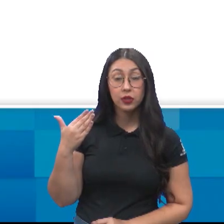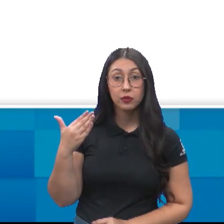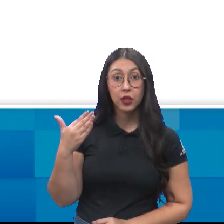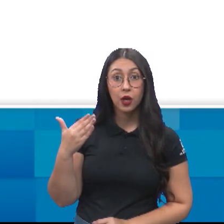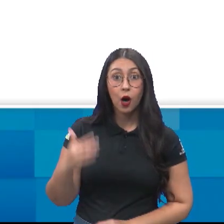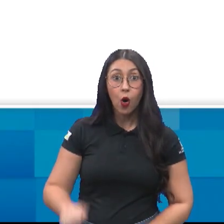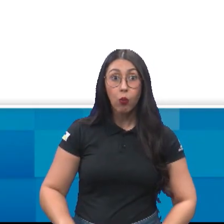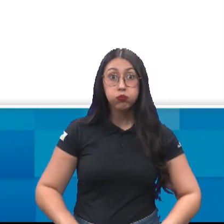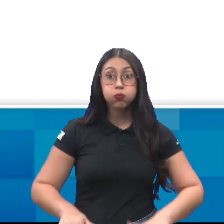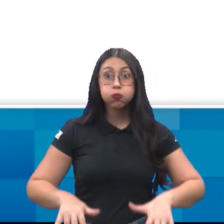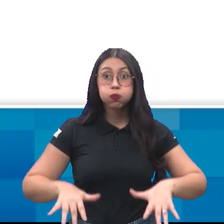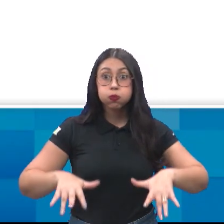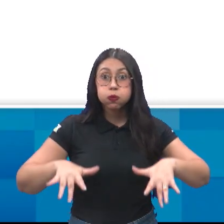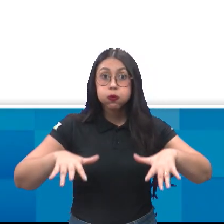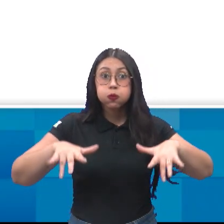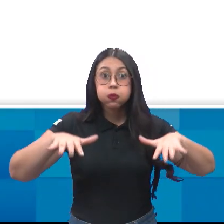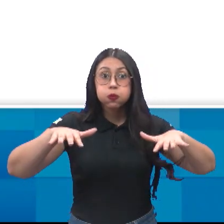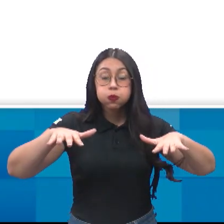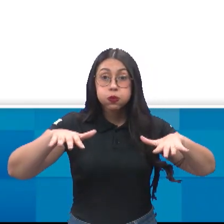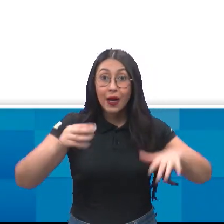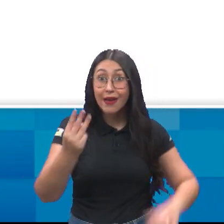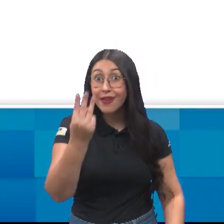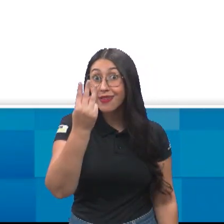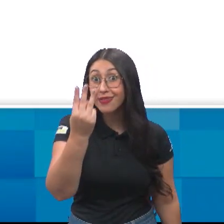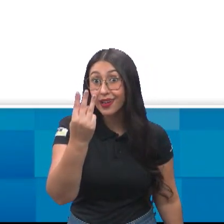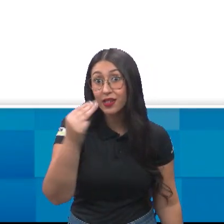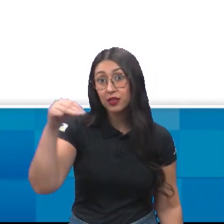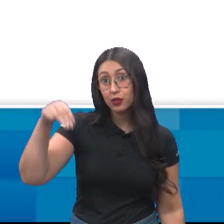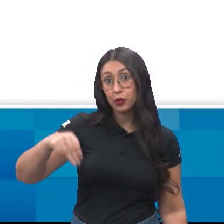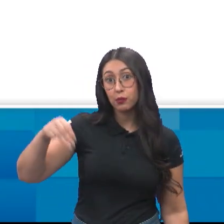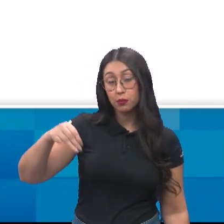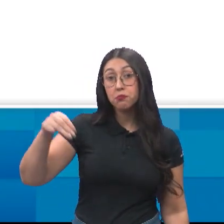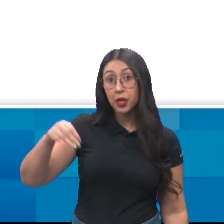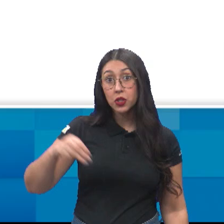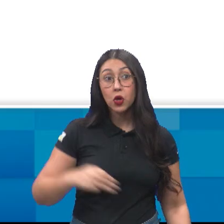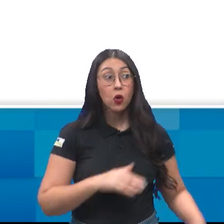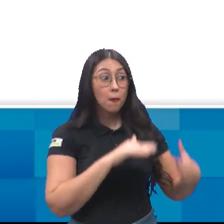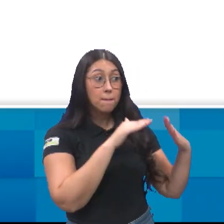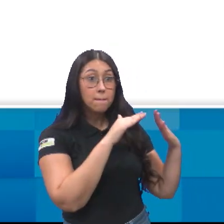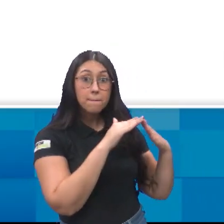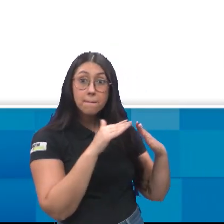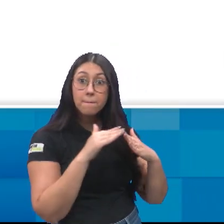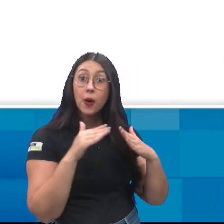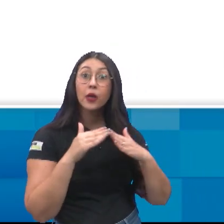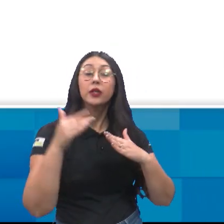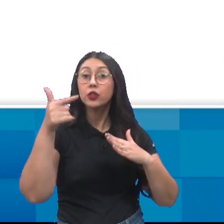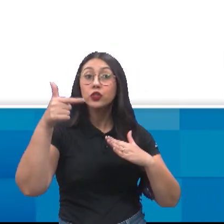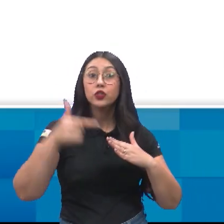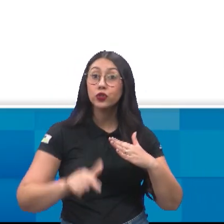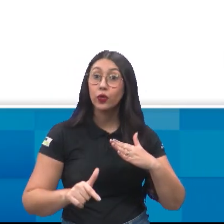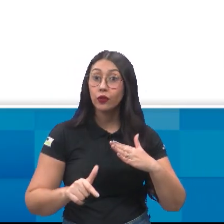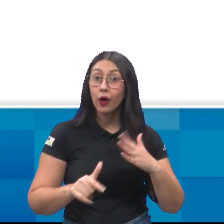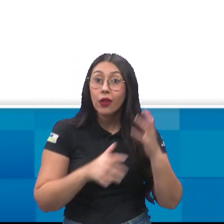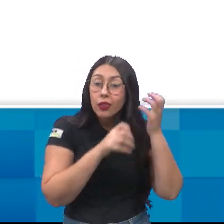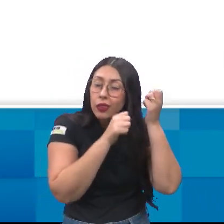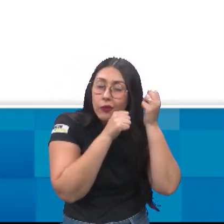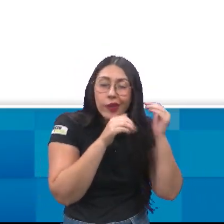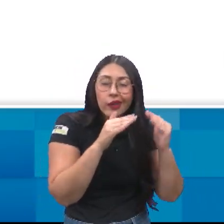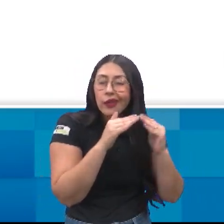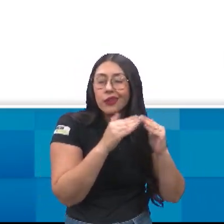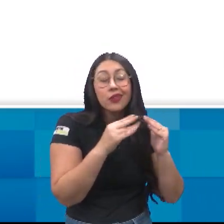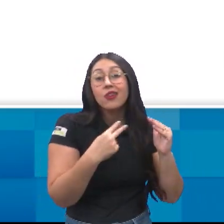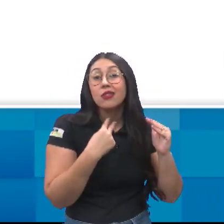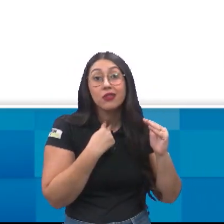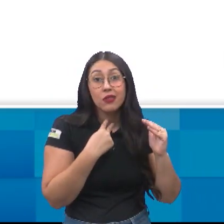o vereador Roberto Chagas 3 metros. Os moradores, novamente, não vão poder dormir em casa. Tem